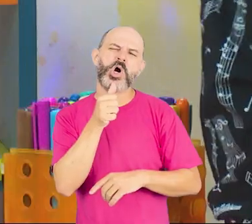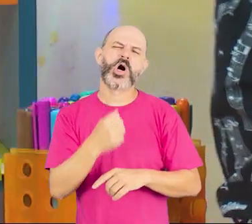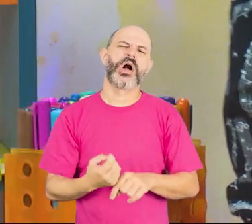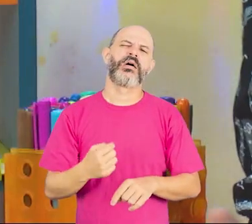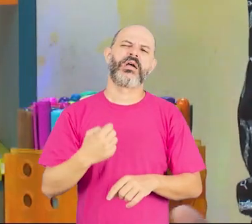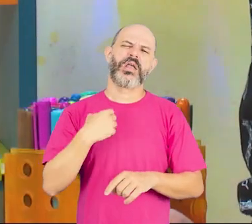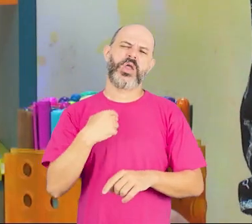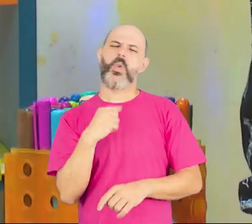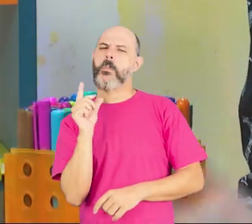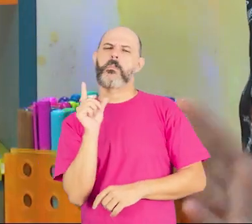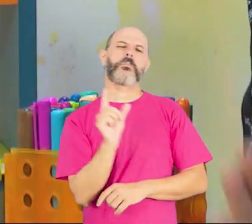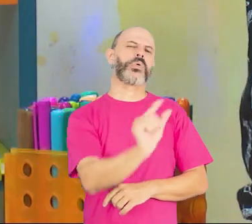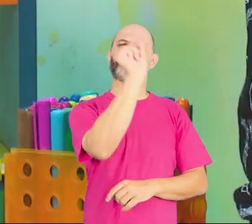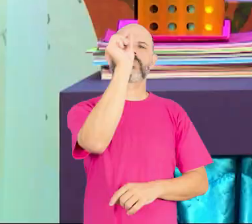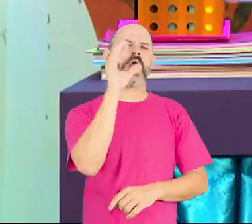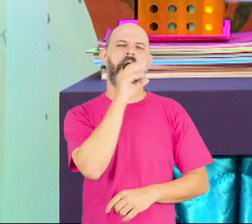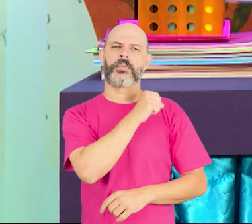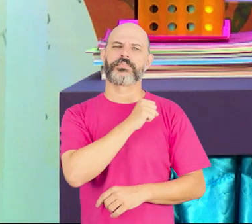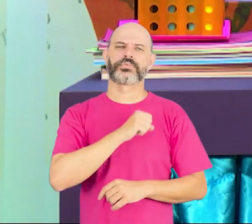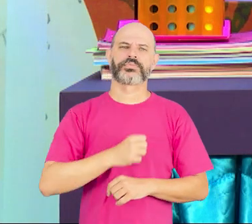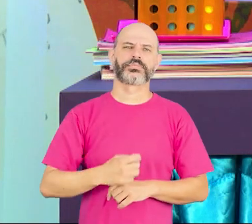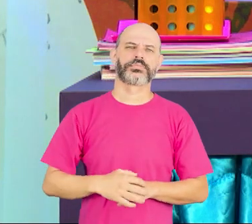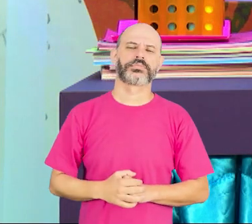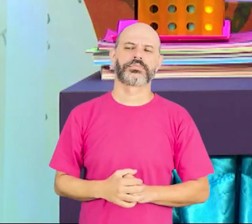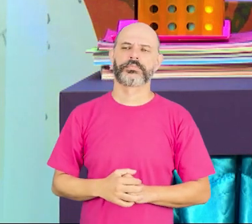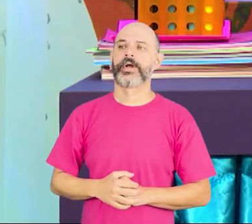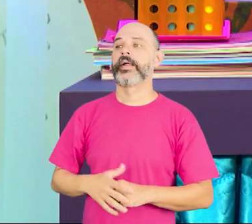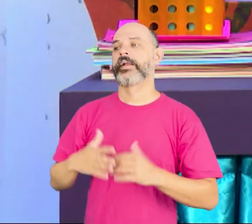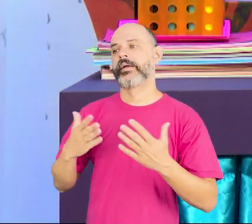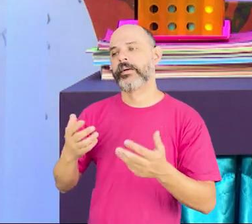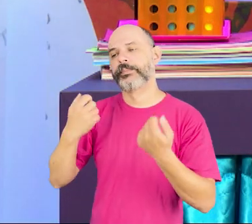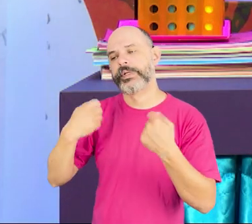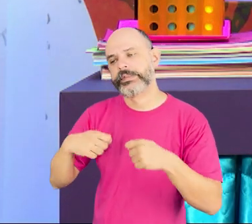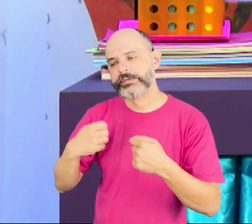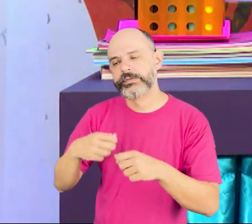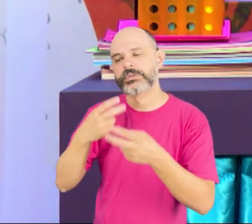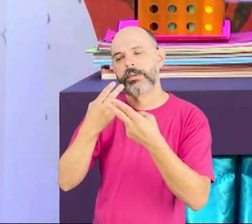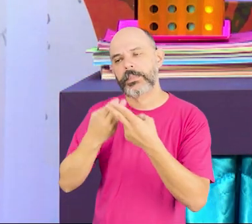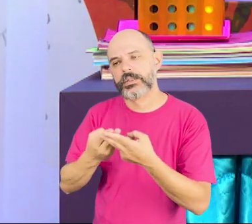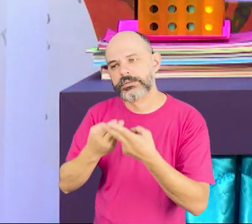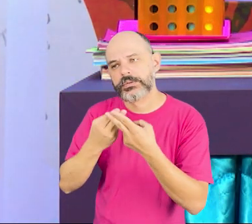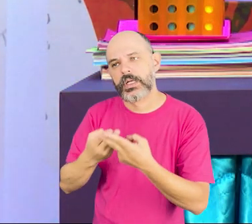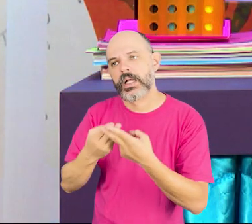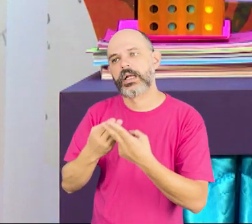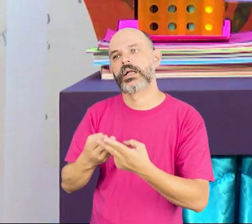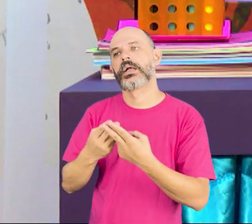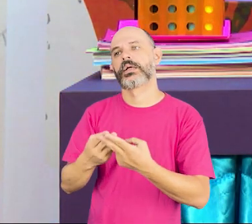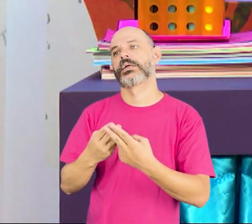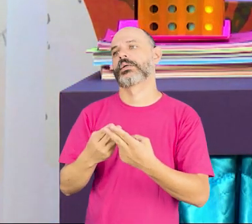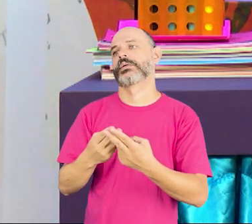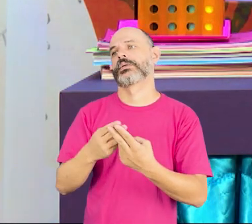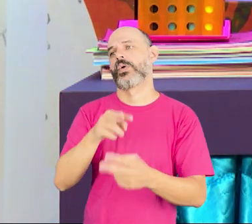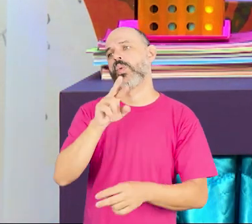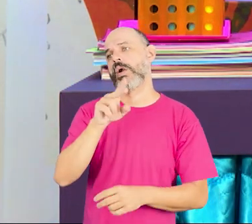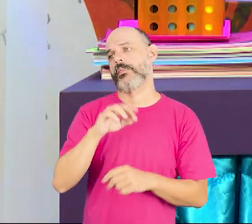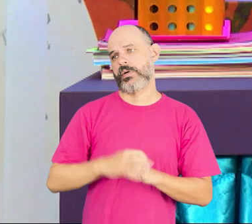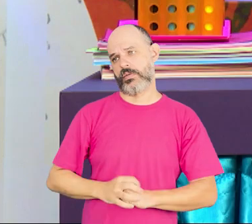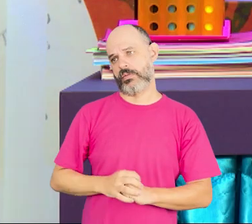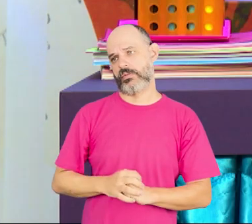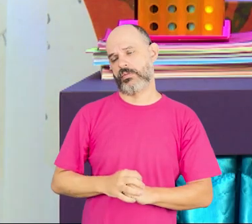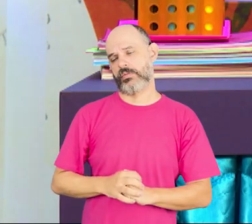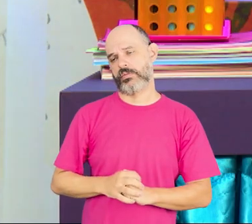trás! Léo! Ai, Léo... Precisamos ter paciência com os nossos